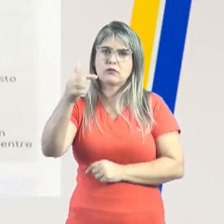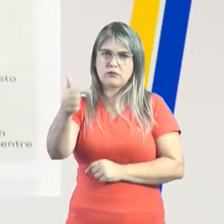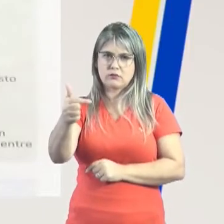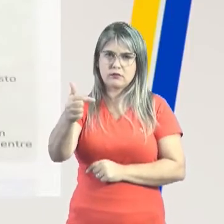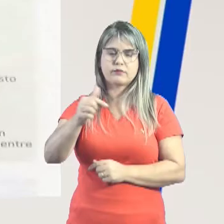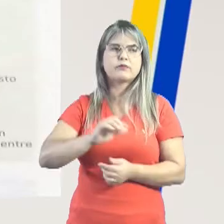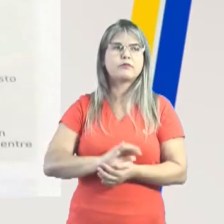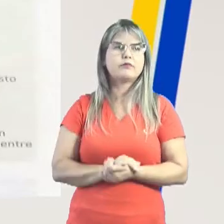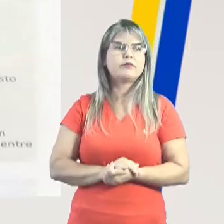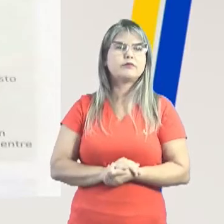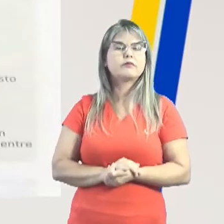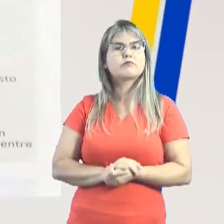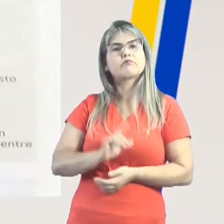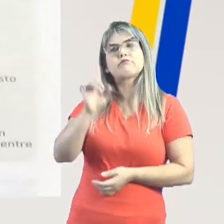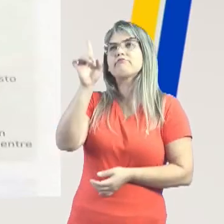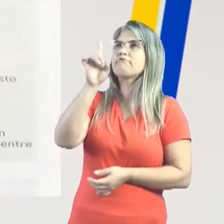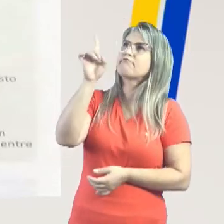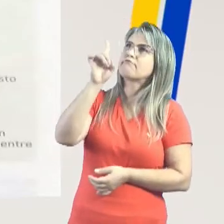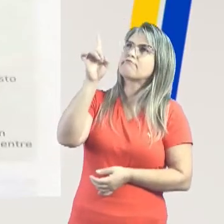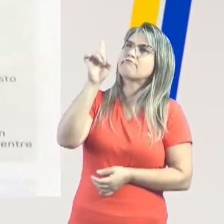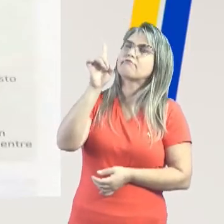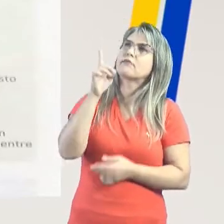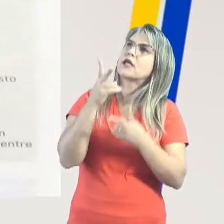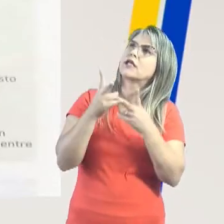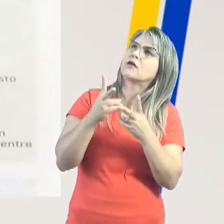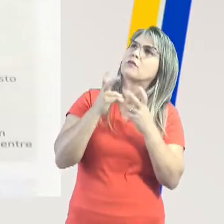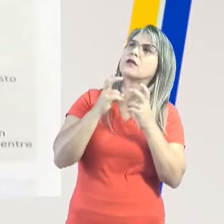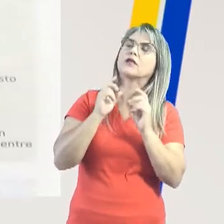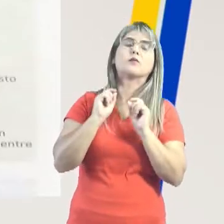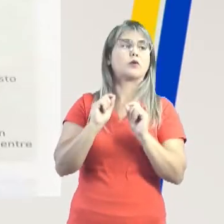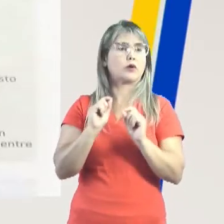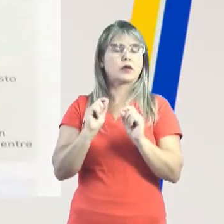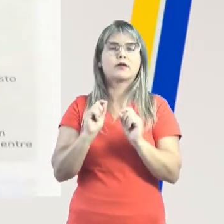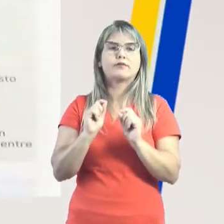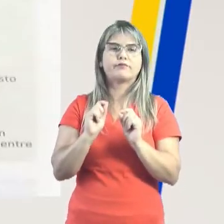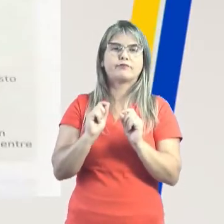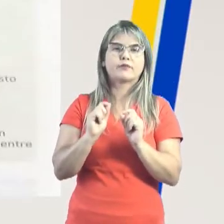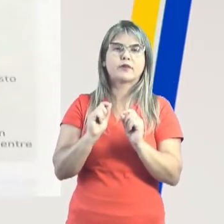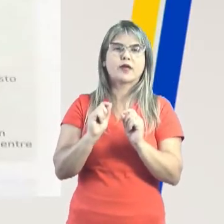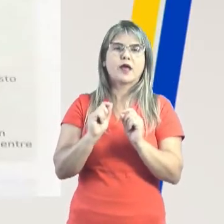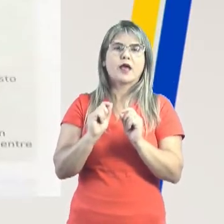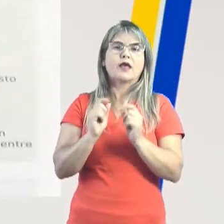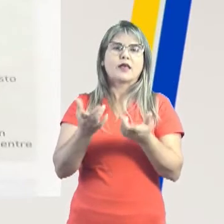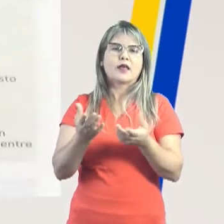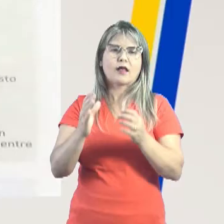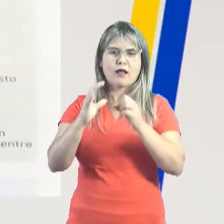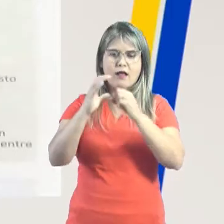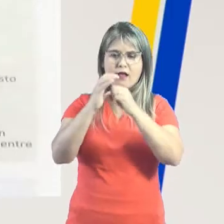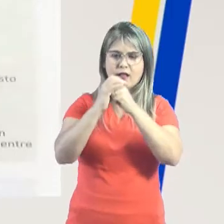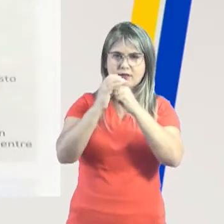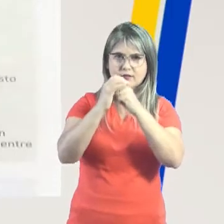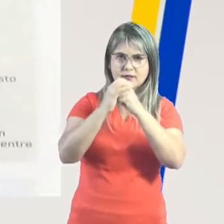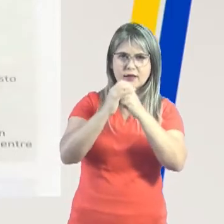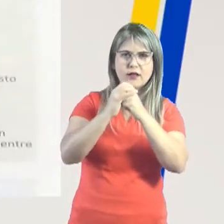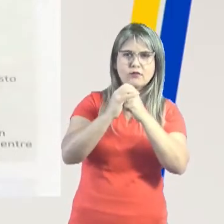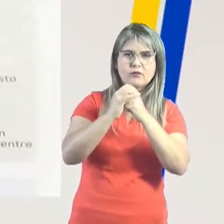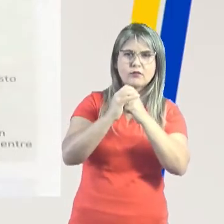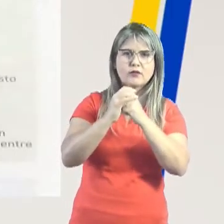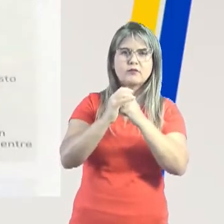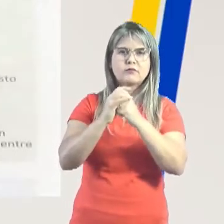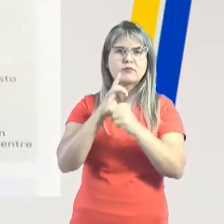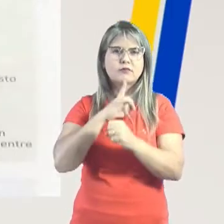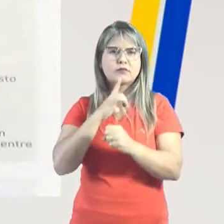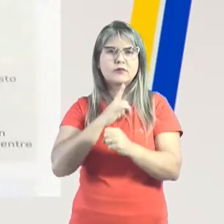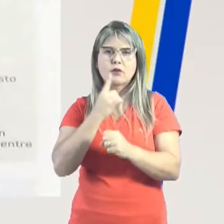essa parte de irrigação para o nosso corpo. Cada célula vai ter ali uma proximidade com os vasos sanguíneos. E quando eu falo em